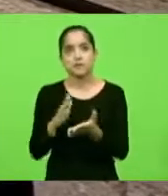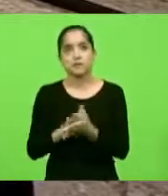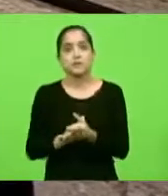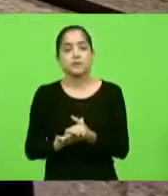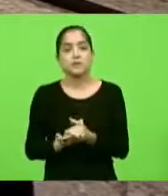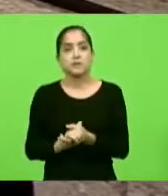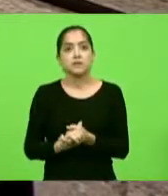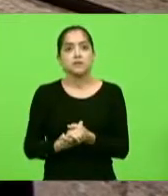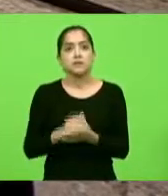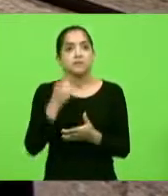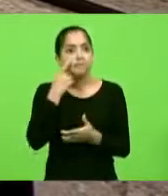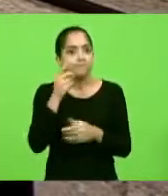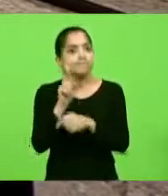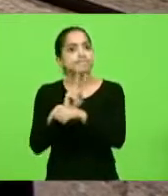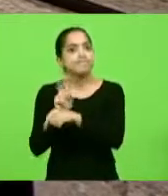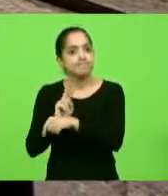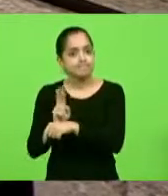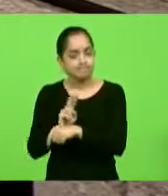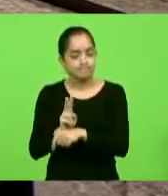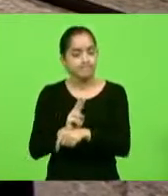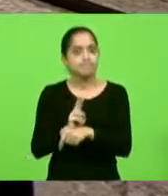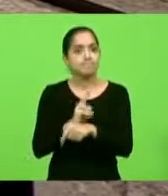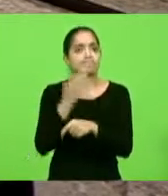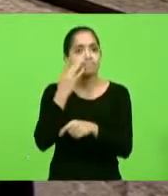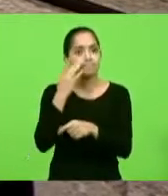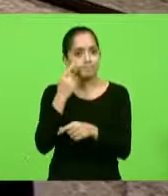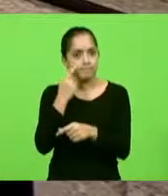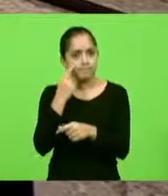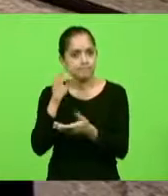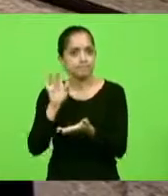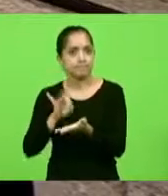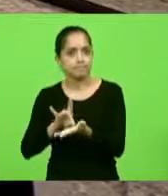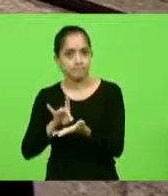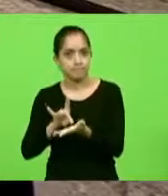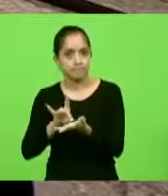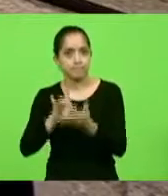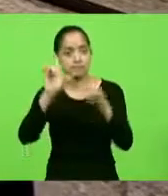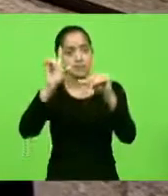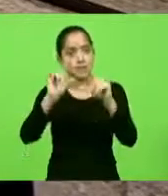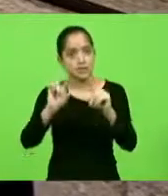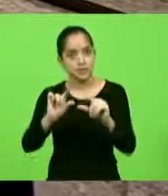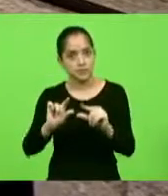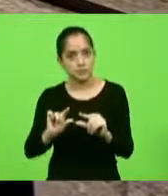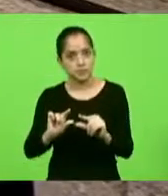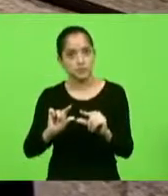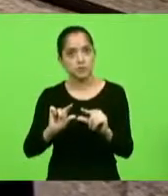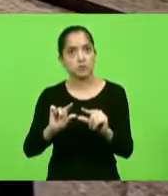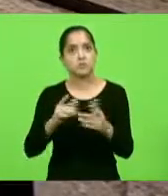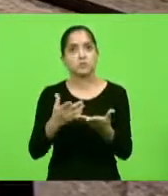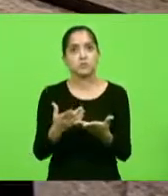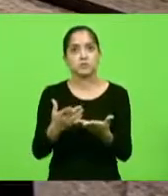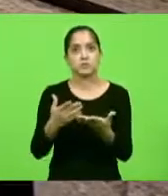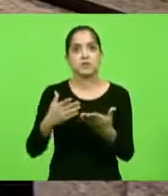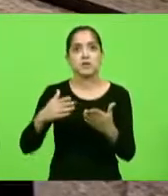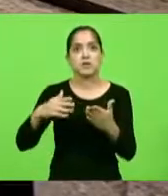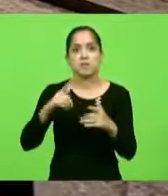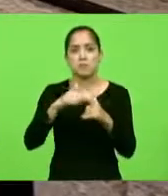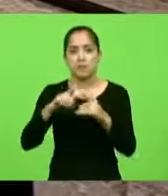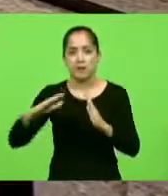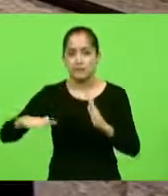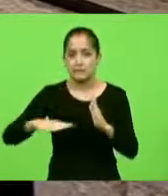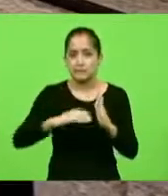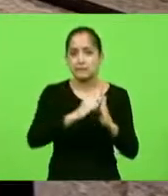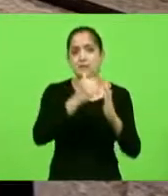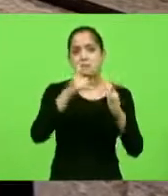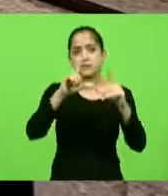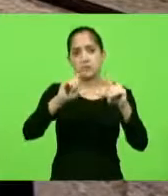e vamos fiscalizar para que realmente venha a ocorrer, para que diminua aí a incidência de óbitos nas rodovias e para que o